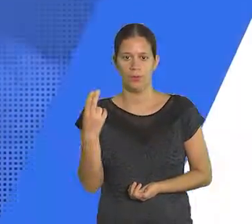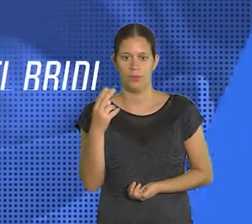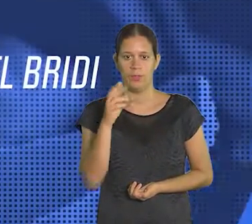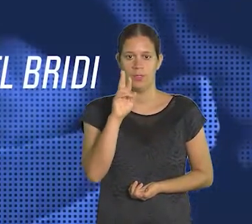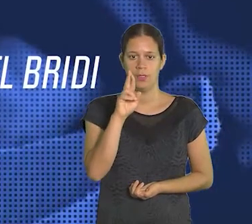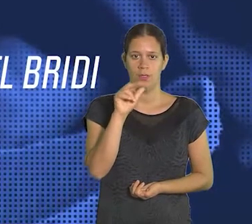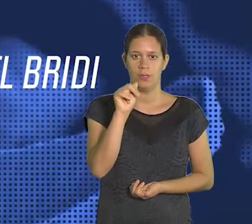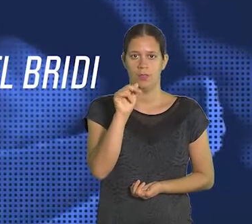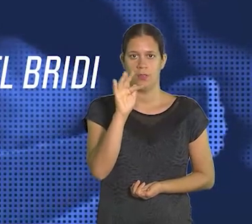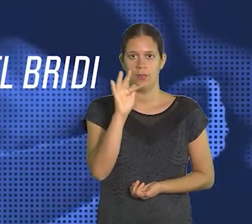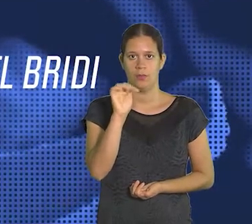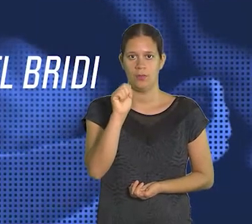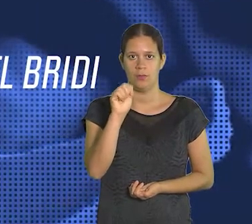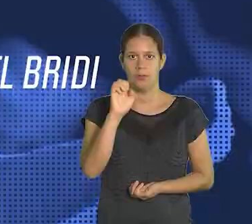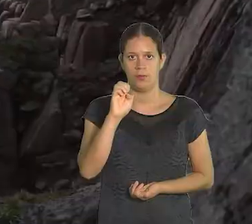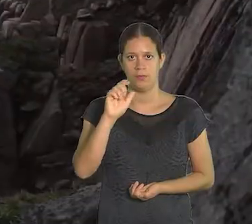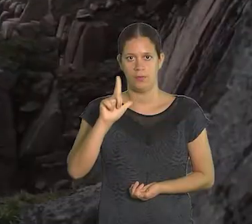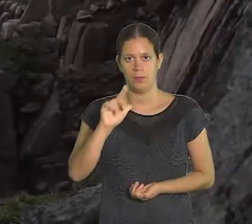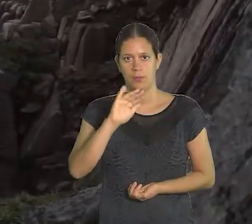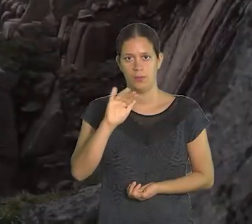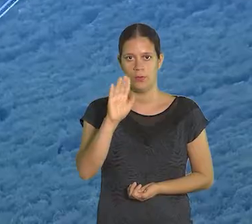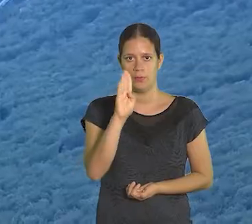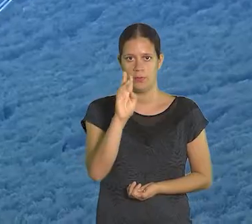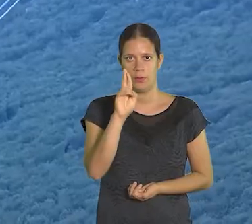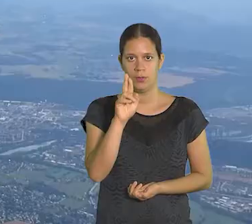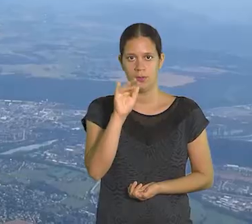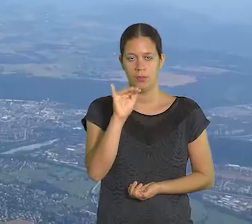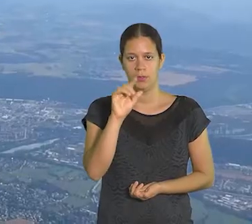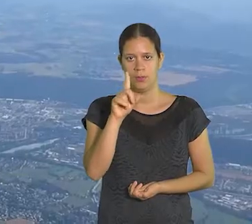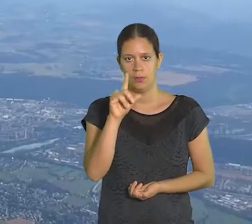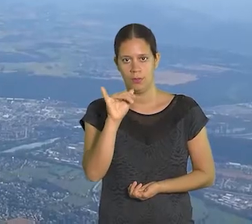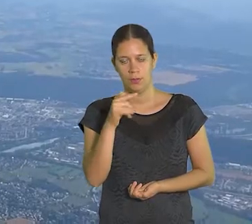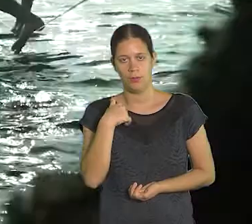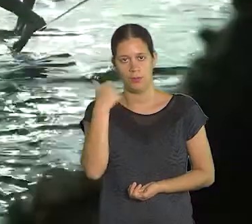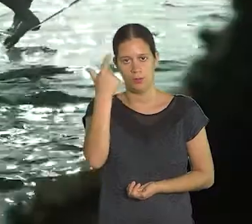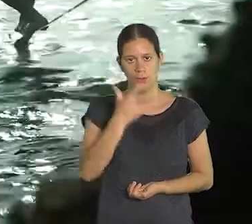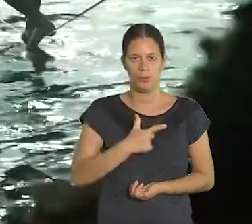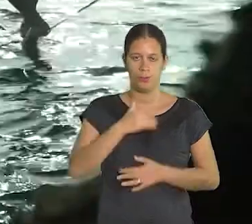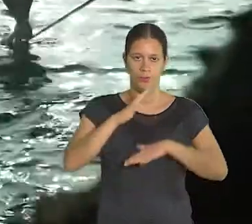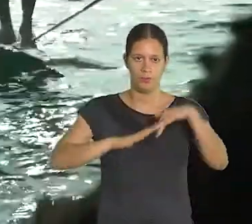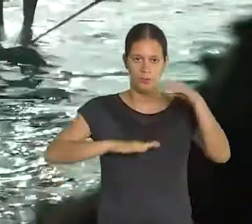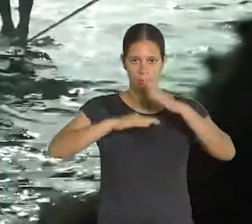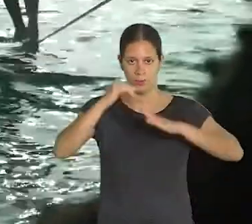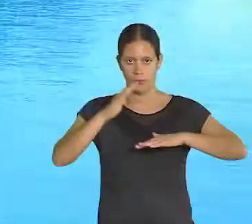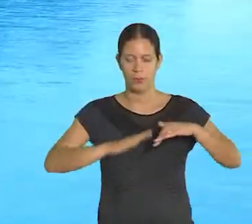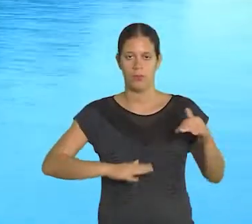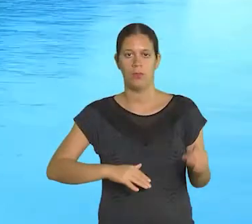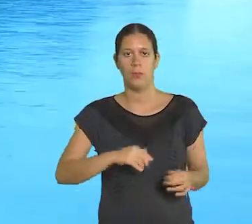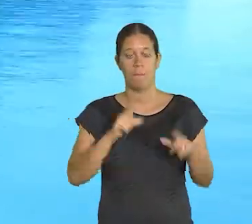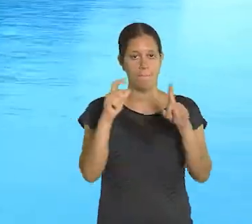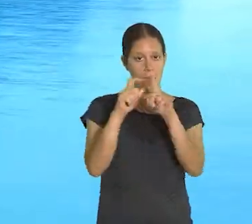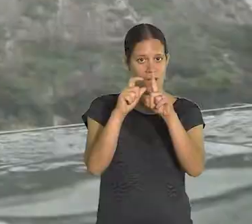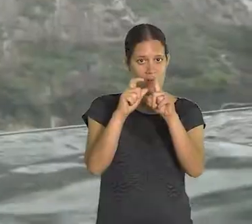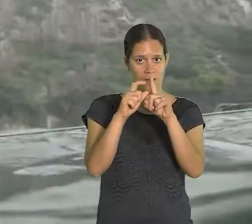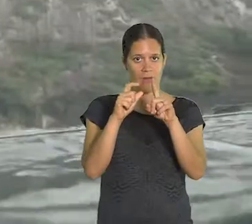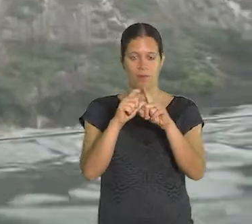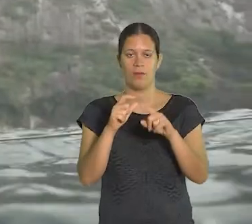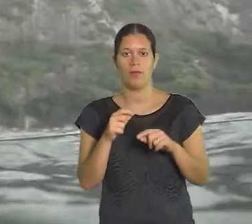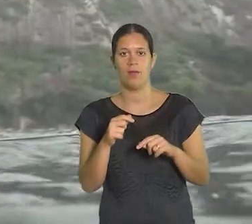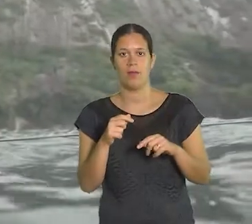Meu nome é Rafael Bride, eu sou atleta profissional de slackline e a palavra guia da minha vida é o